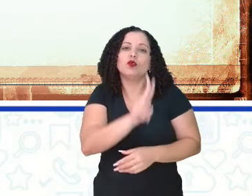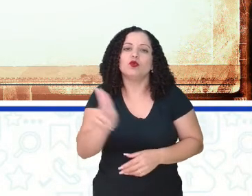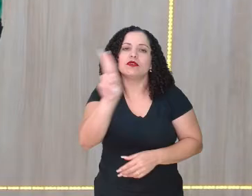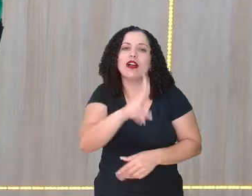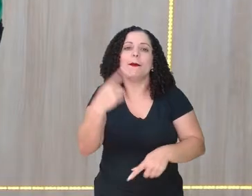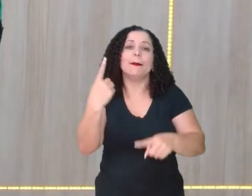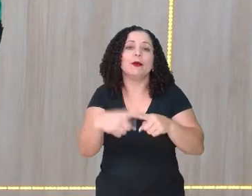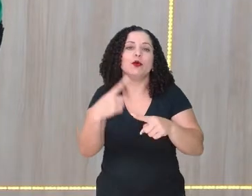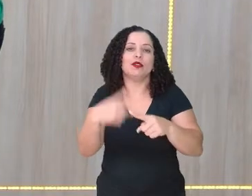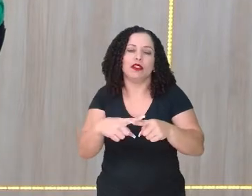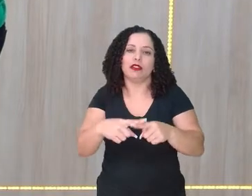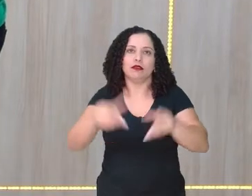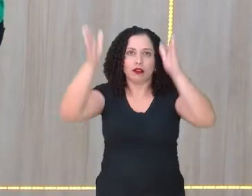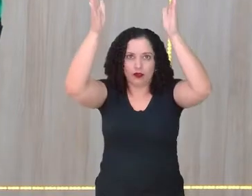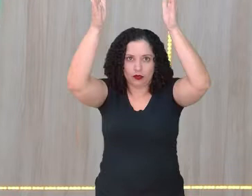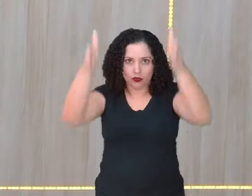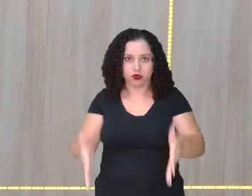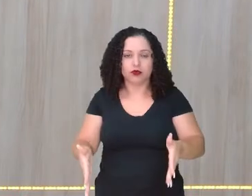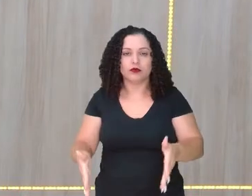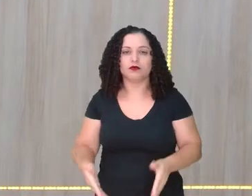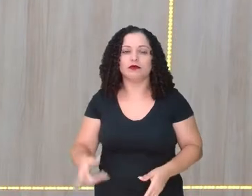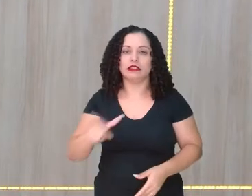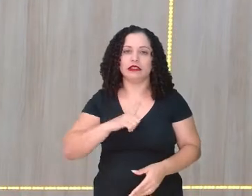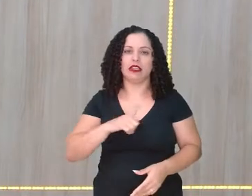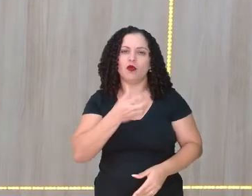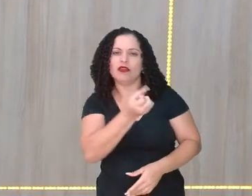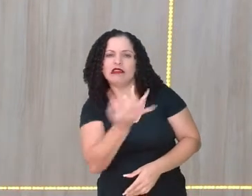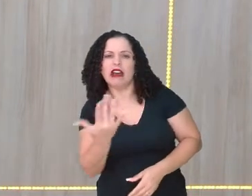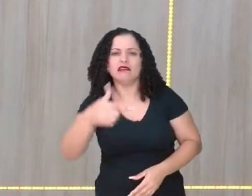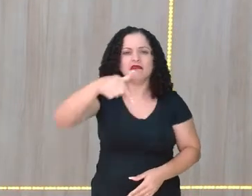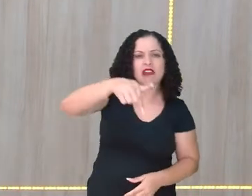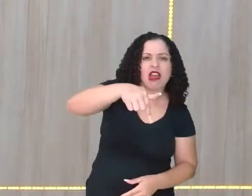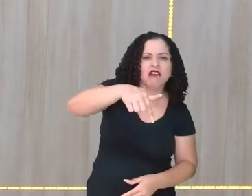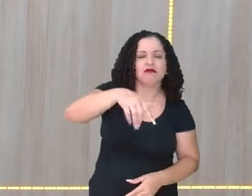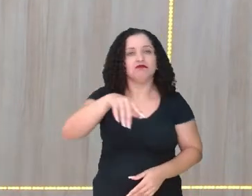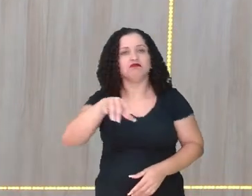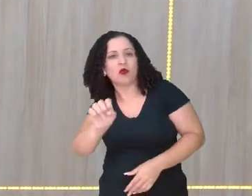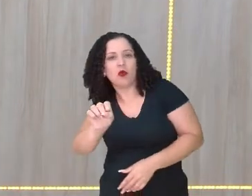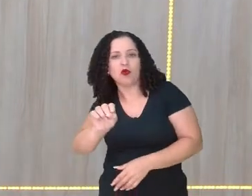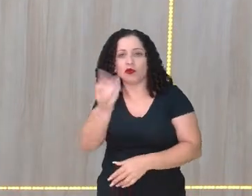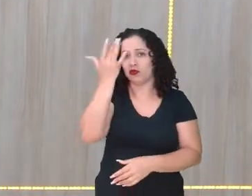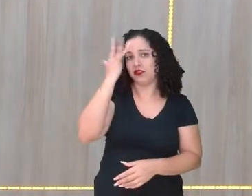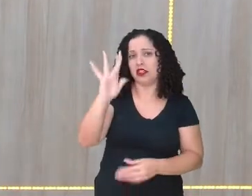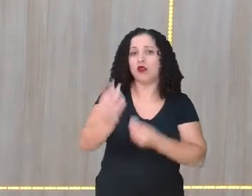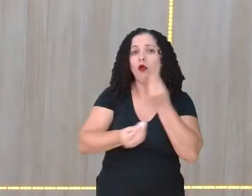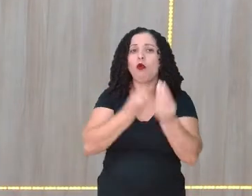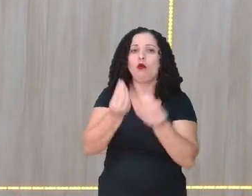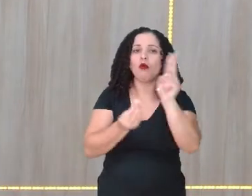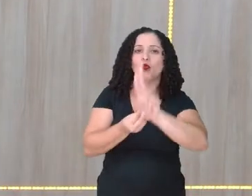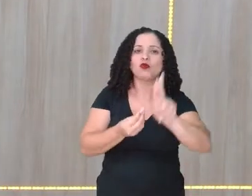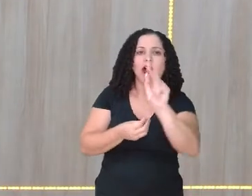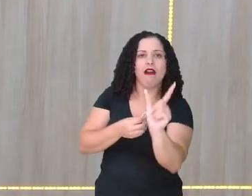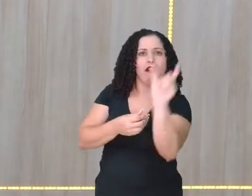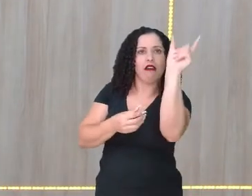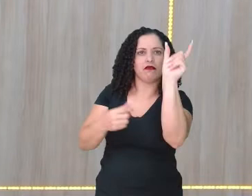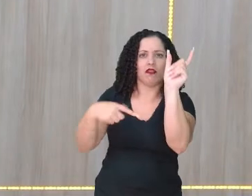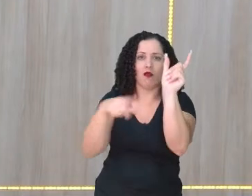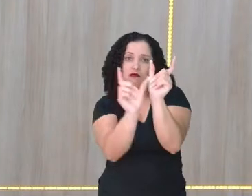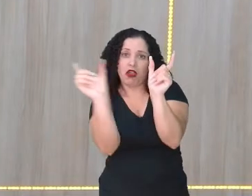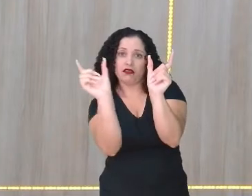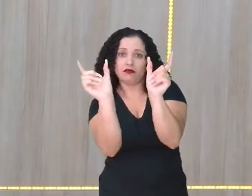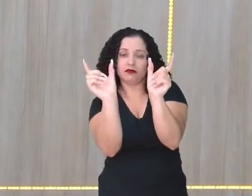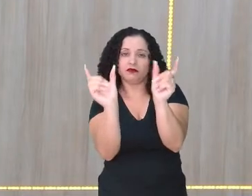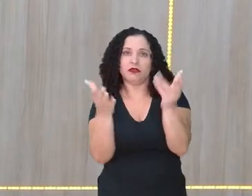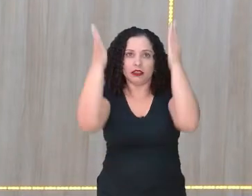Porque são 7, 8, né? Então, de repente, eu não sei quando é que eu vou usar uma, quando eu uso outra, eu vou trazer a função de todas